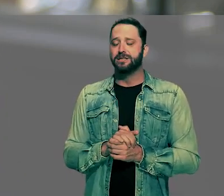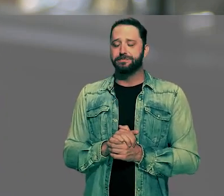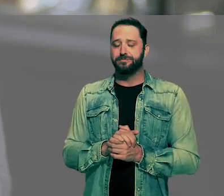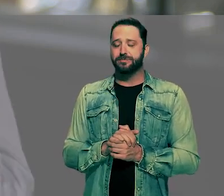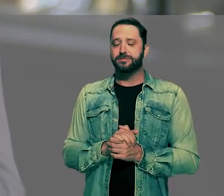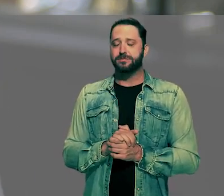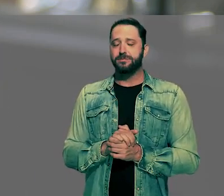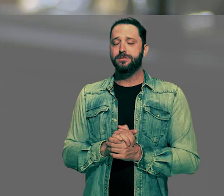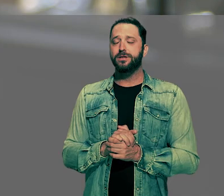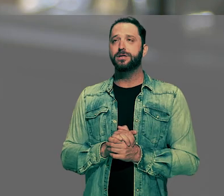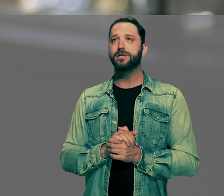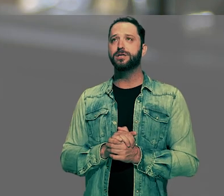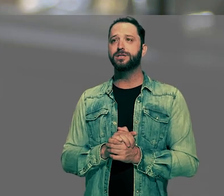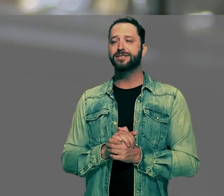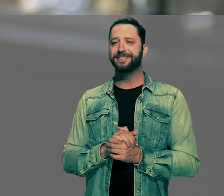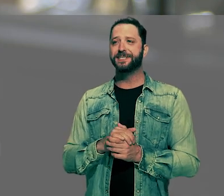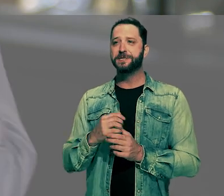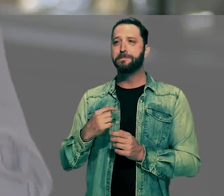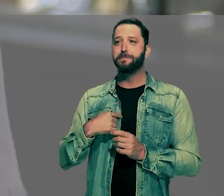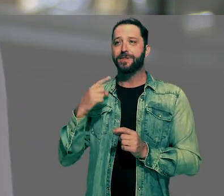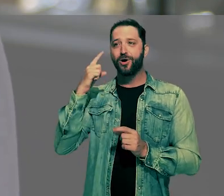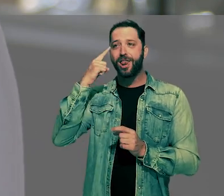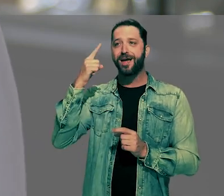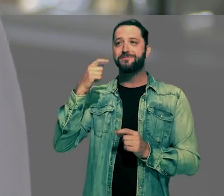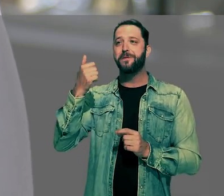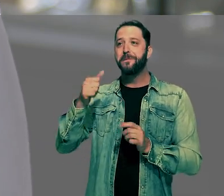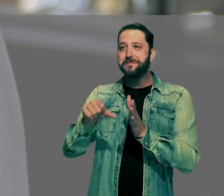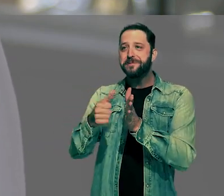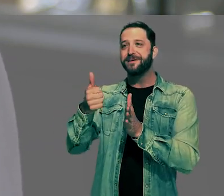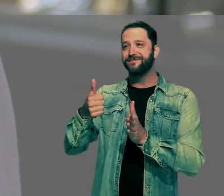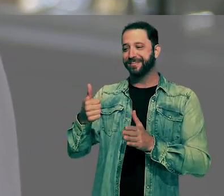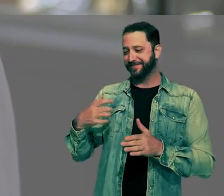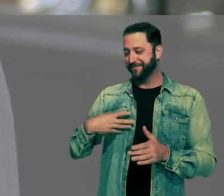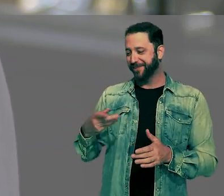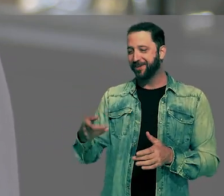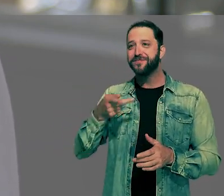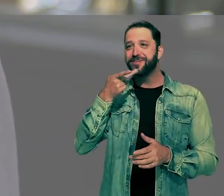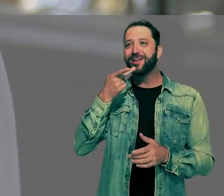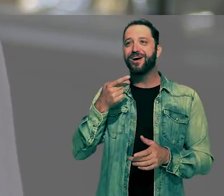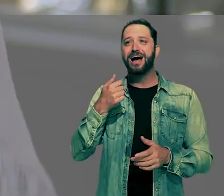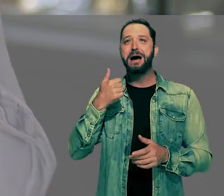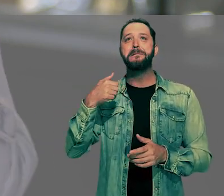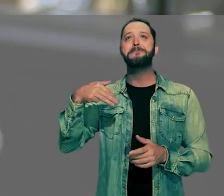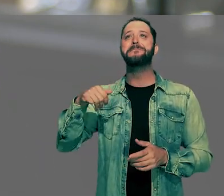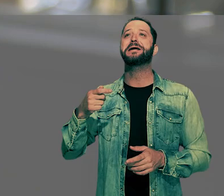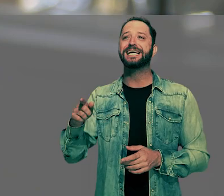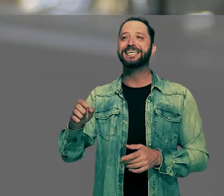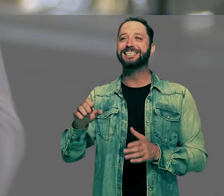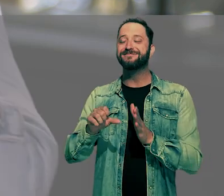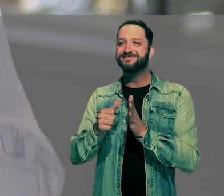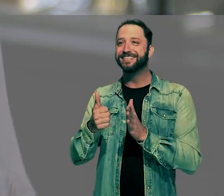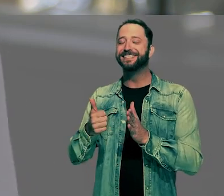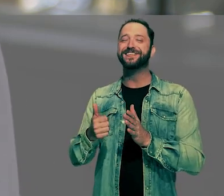Foi a melhor coisa quando o Brian falou a primeira palavra, né, mamãe? Então,